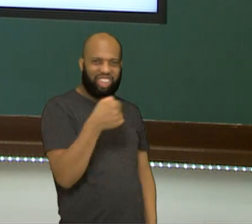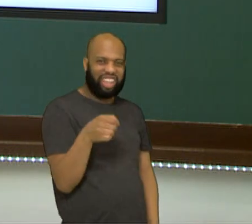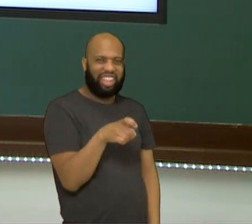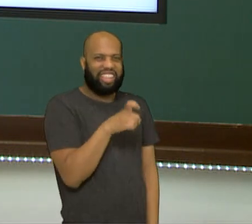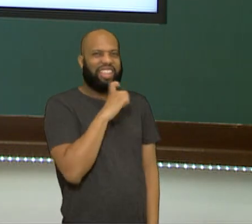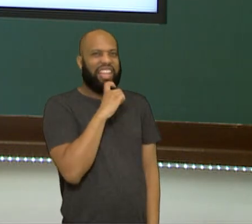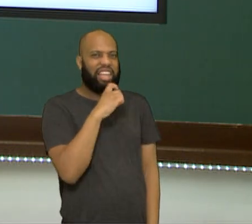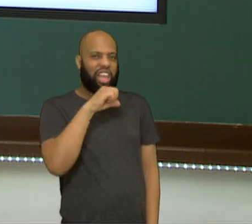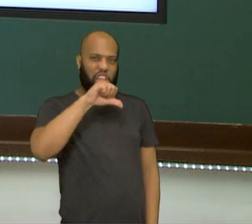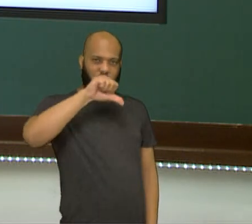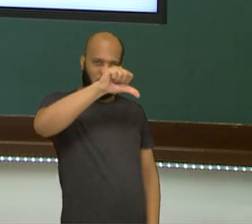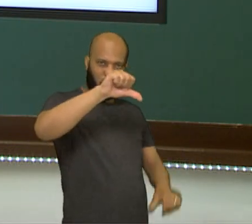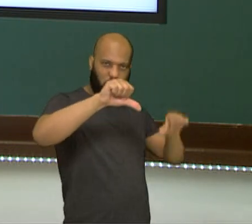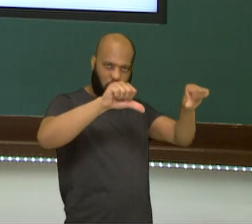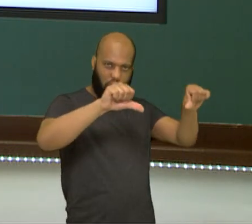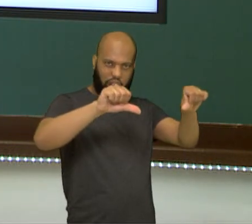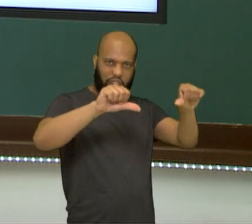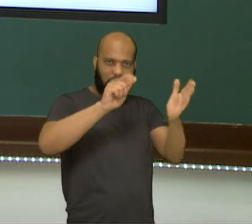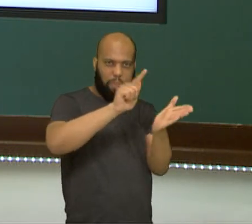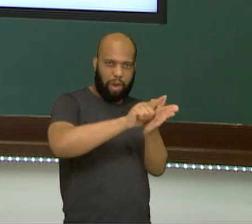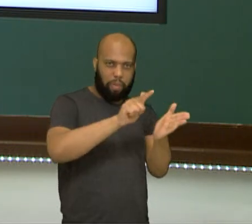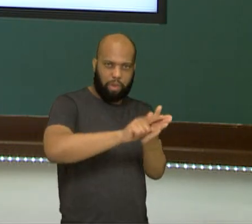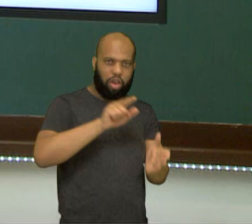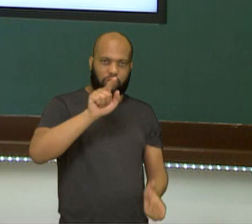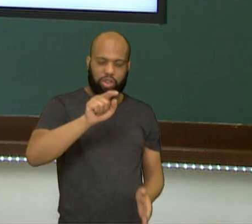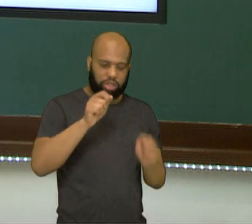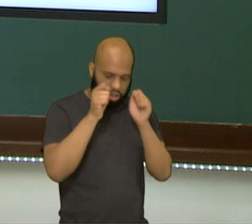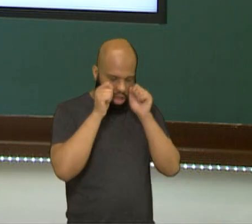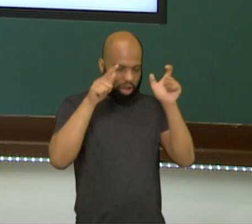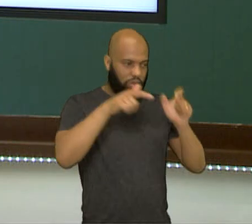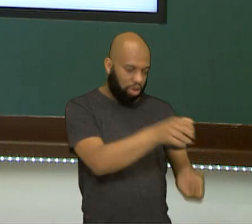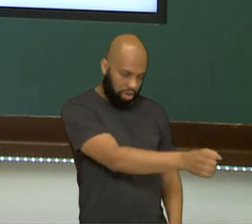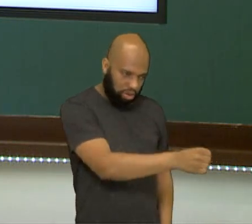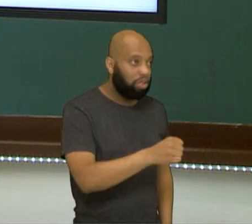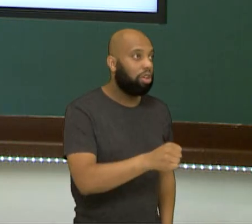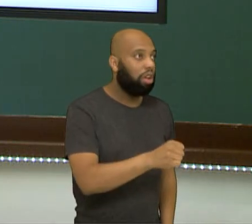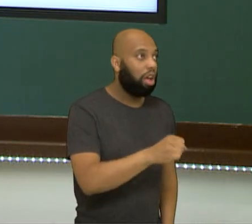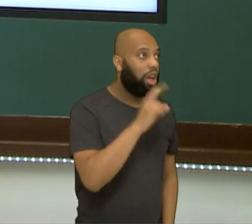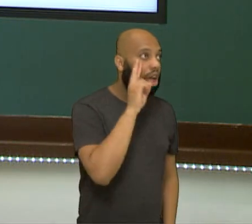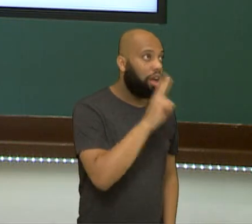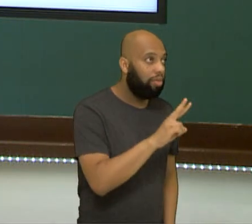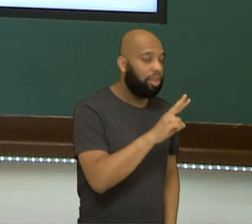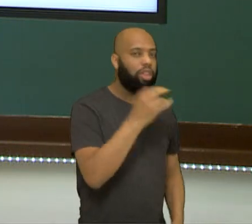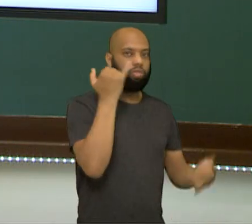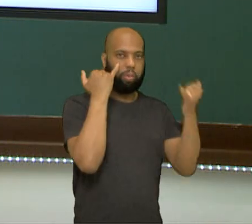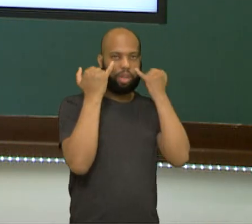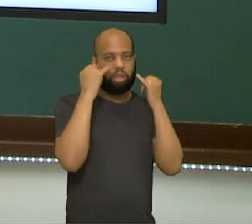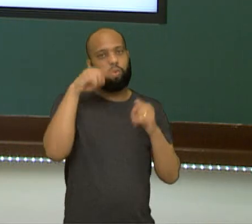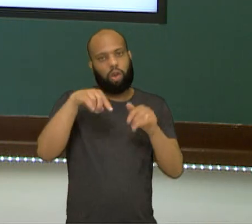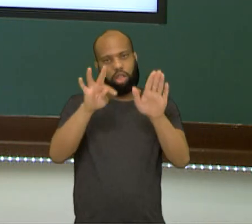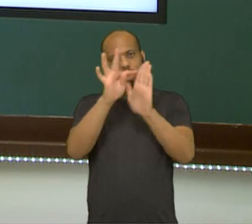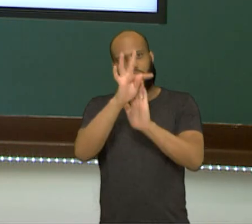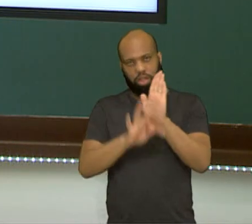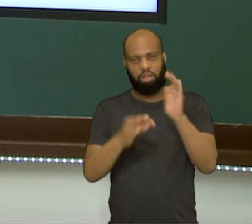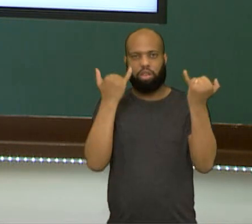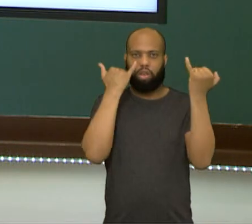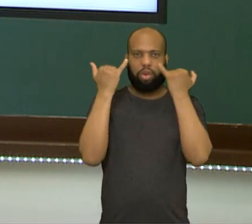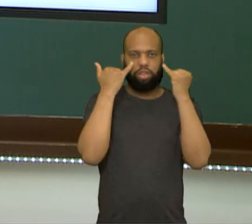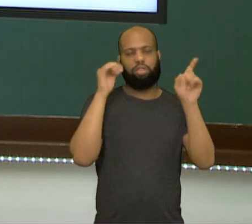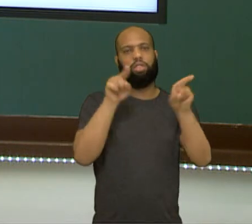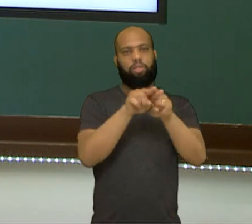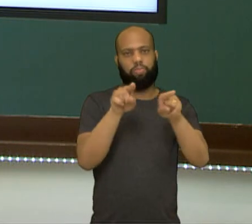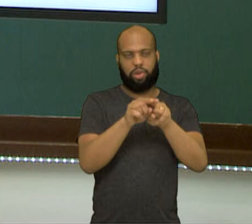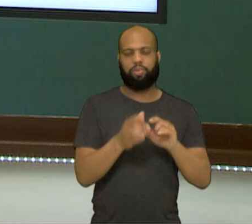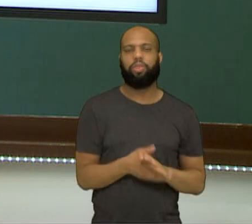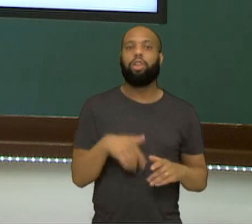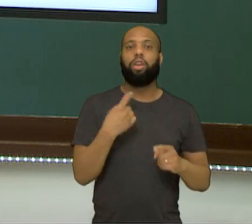lugar, para quando você acordar, você ver o que está, ter uma informação, é um texto informativo. O